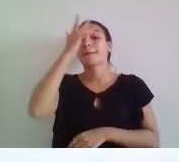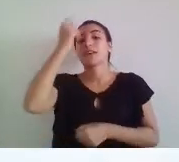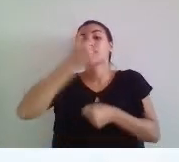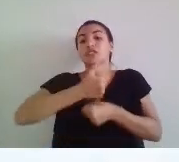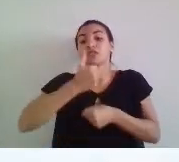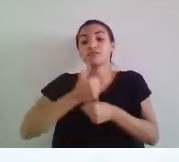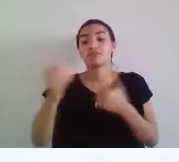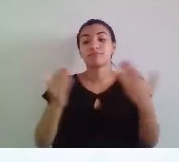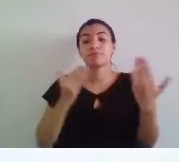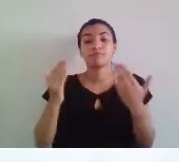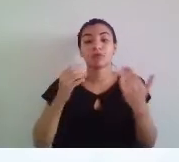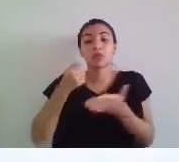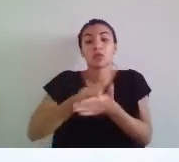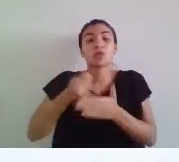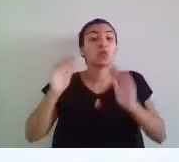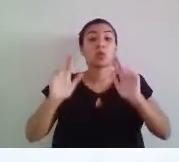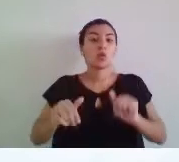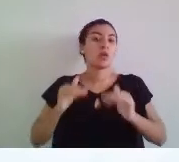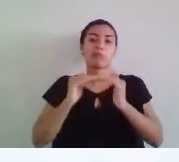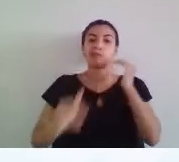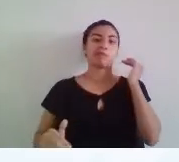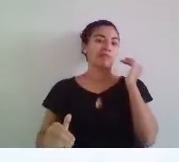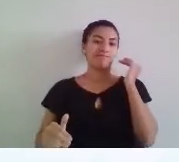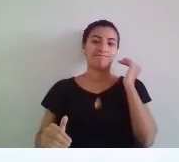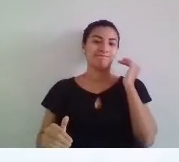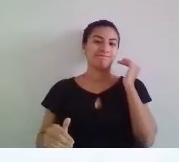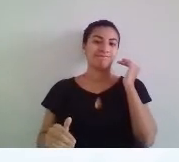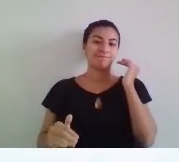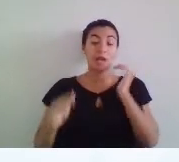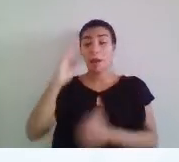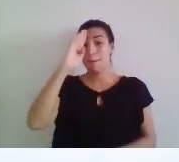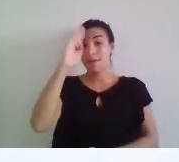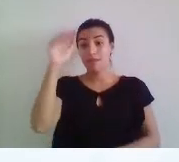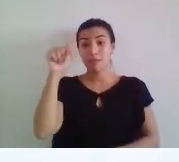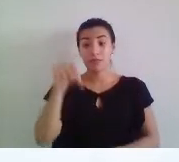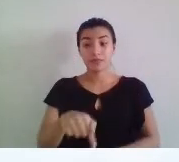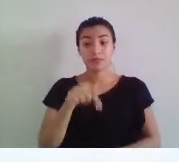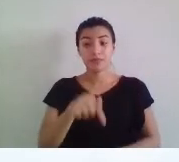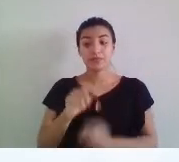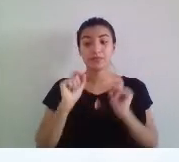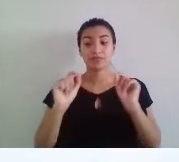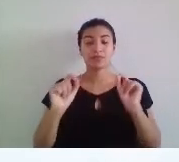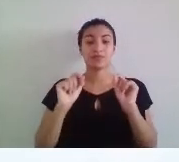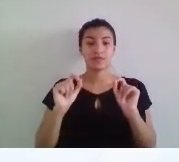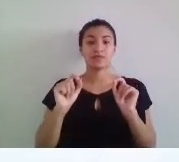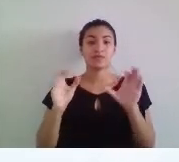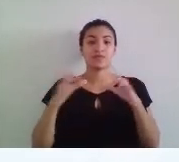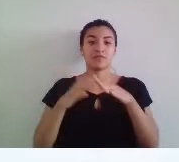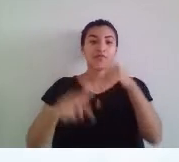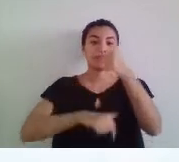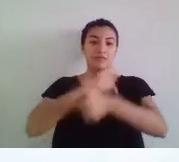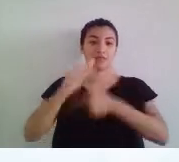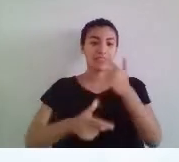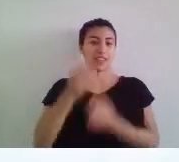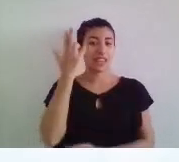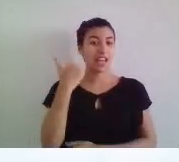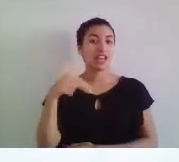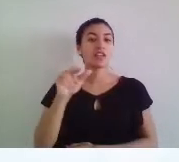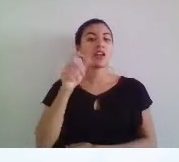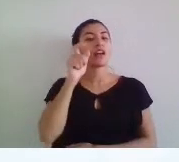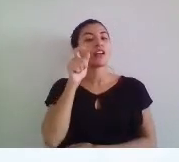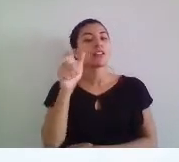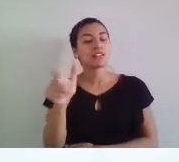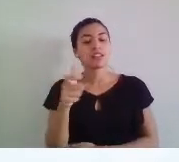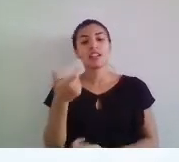trabalhadora nunca concordarão. A principal questão dessas é a classe trabalhadora, naturalmente, interessa